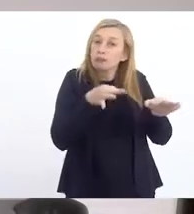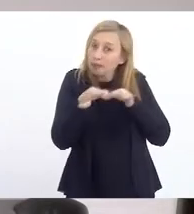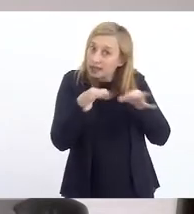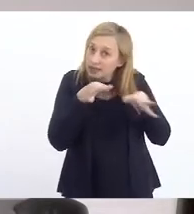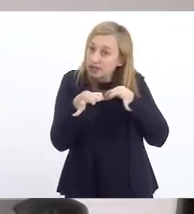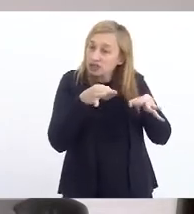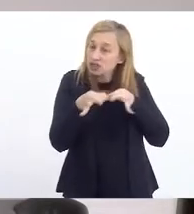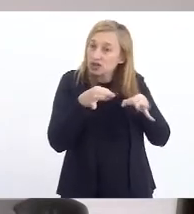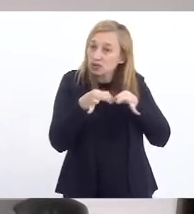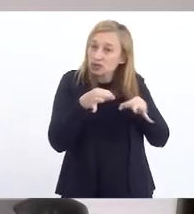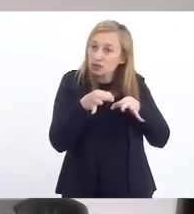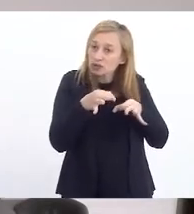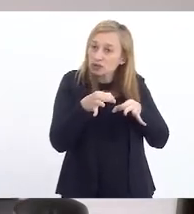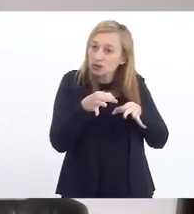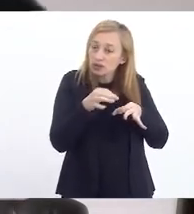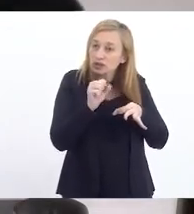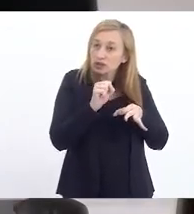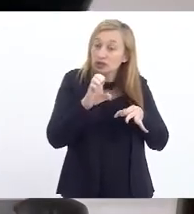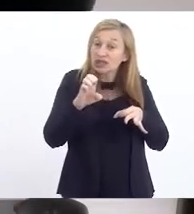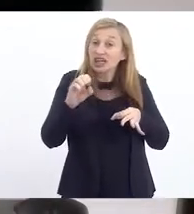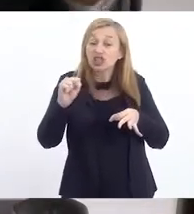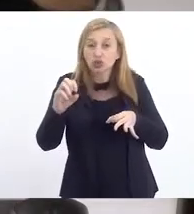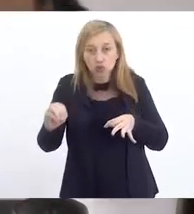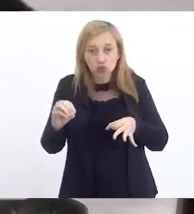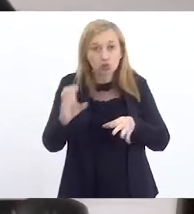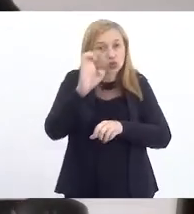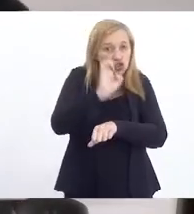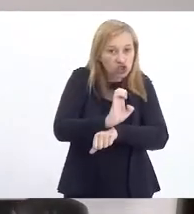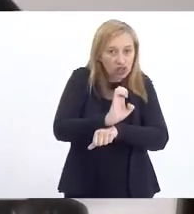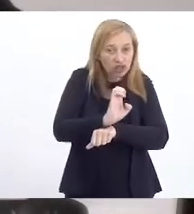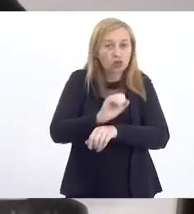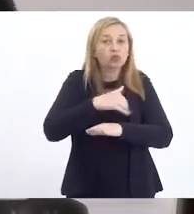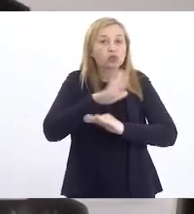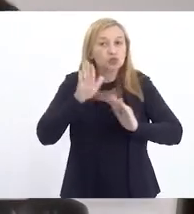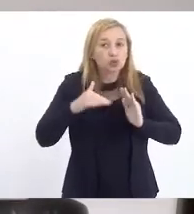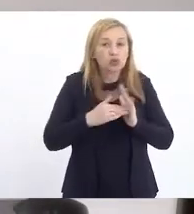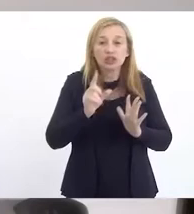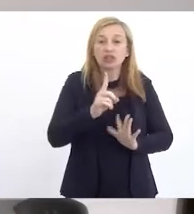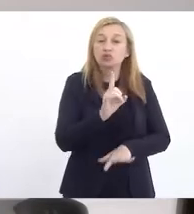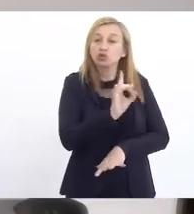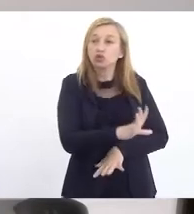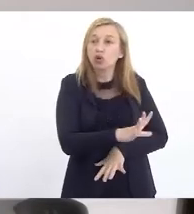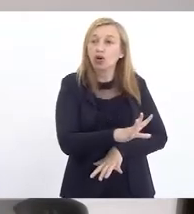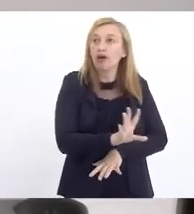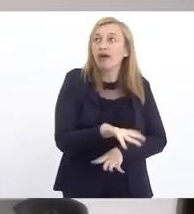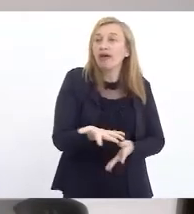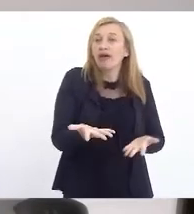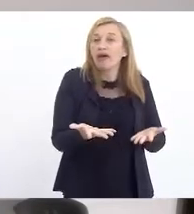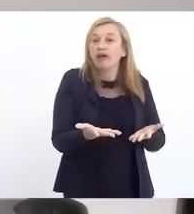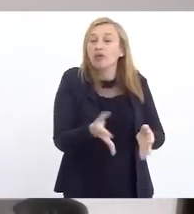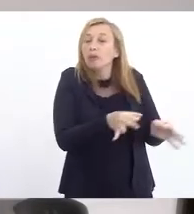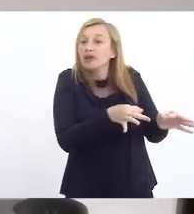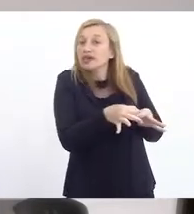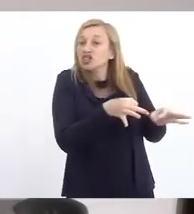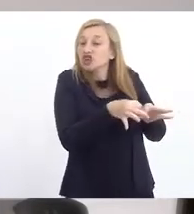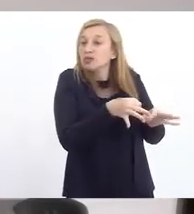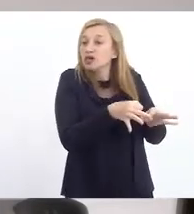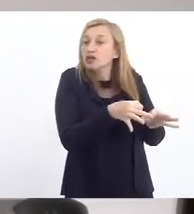planejamento lato sensu, né? Planejamento do Estado como um todo e não somente o